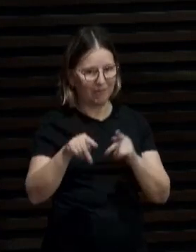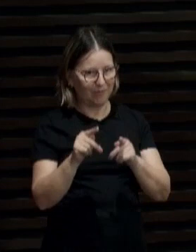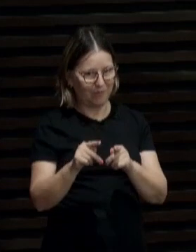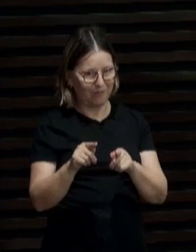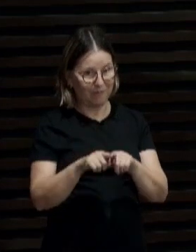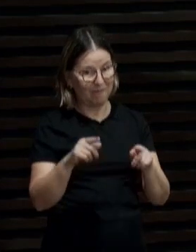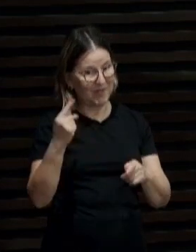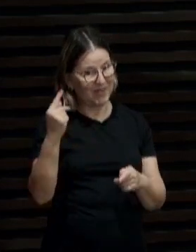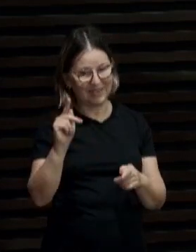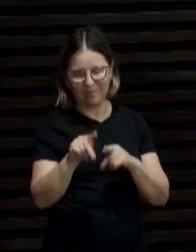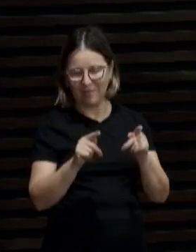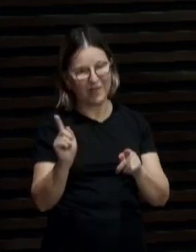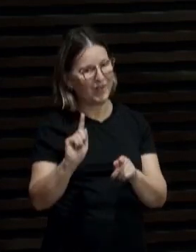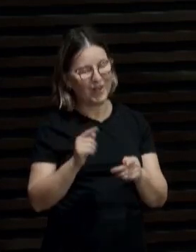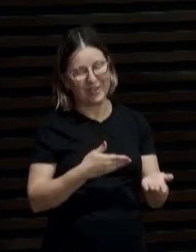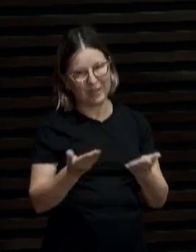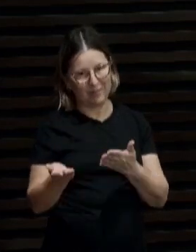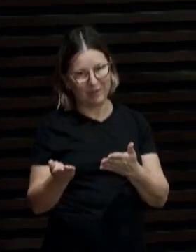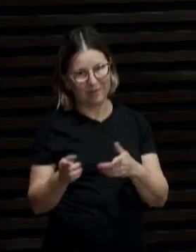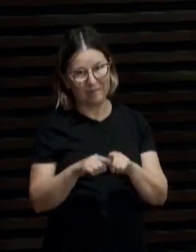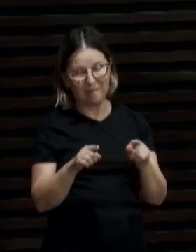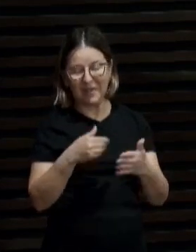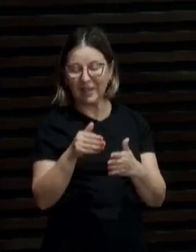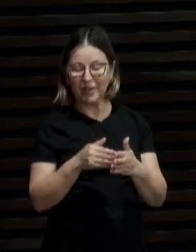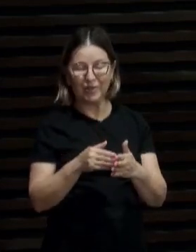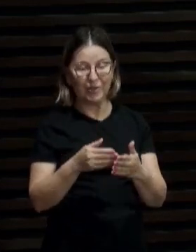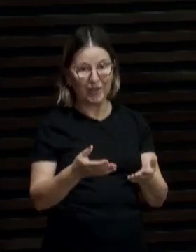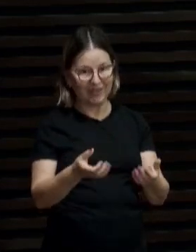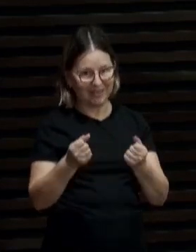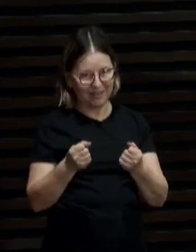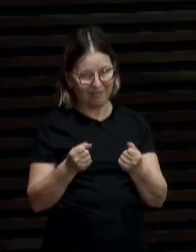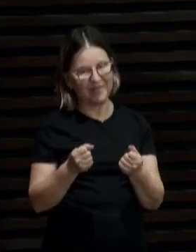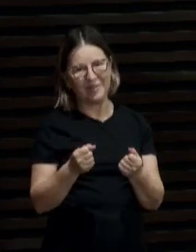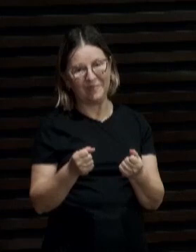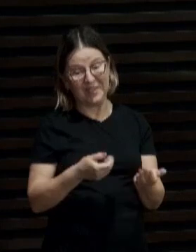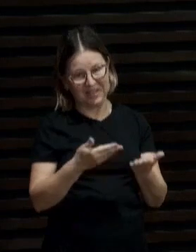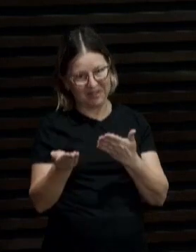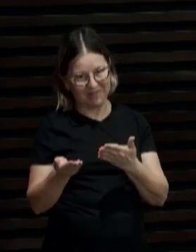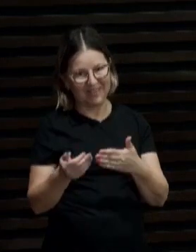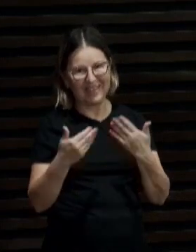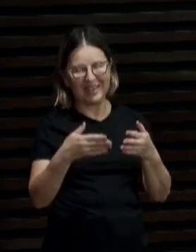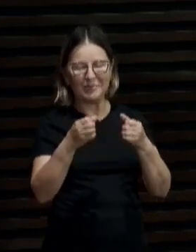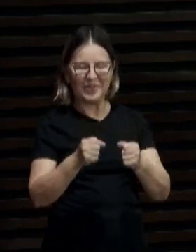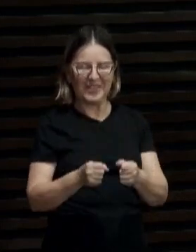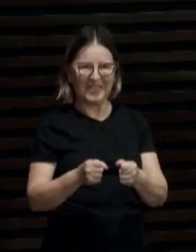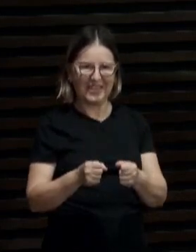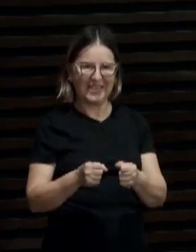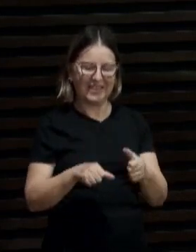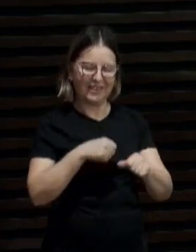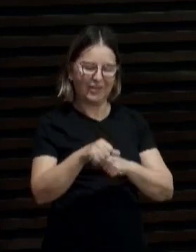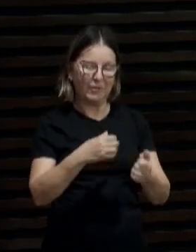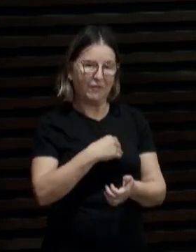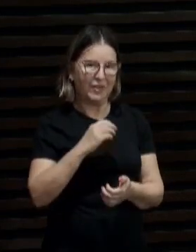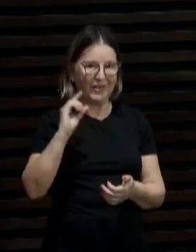Deus. Por conta de uma resistência dos judeus, foram para um lugar maior, e o movimento ali